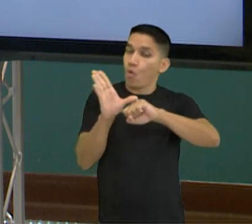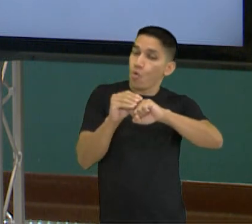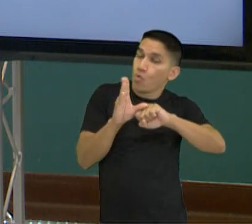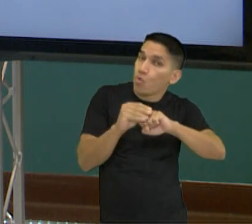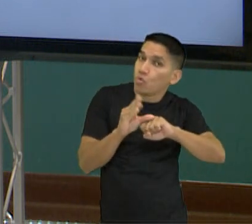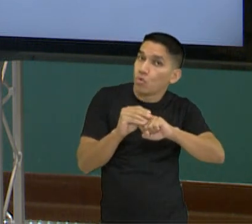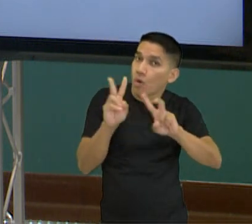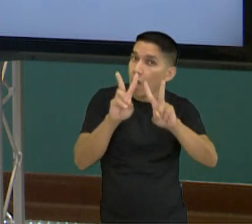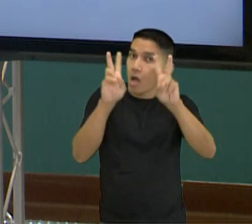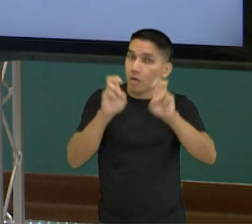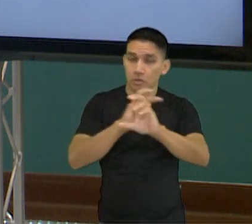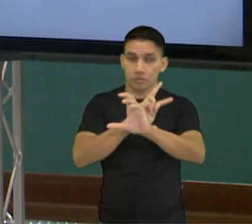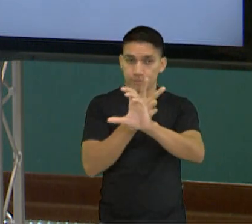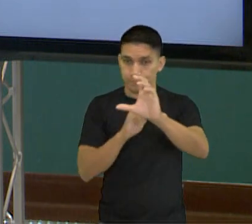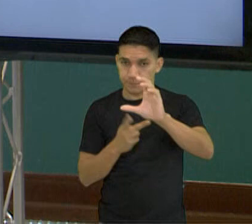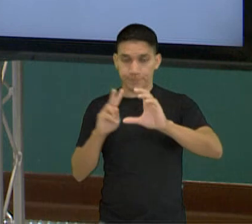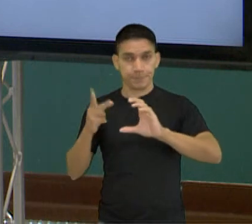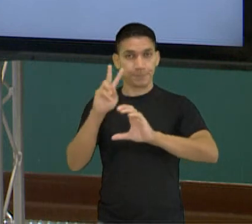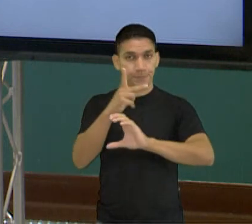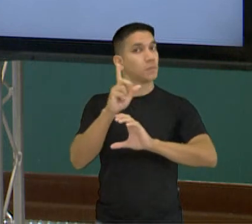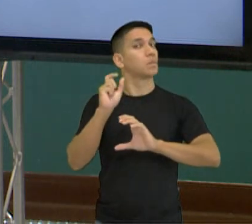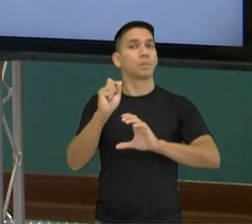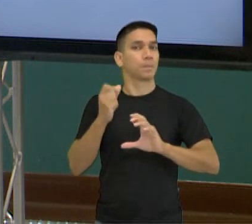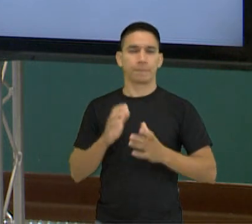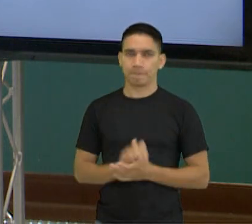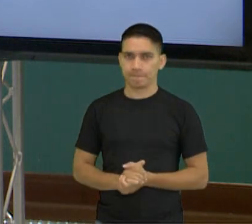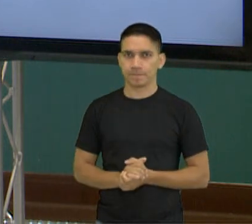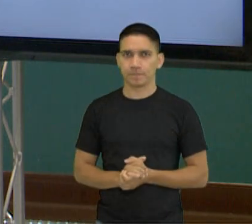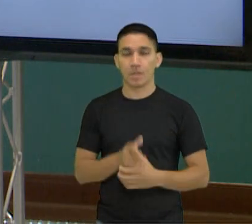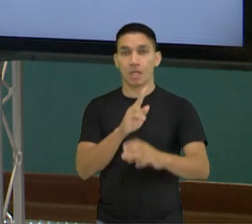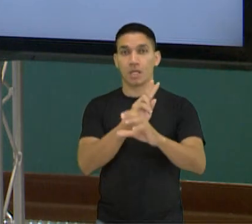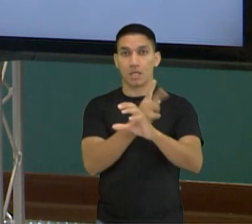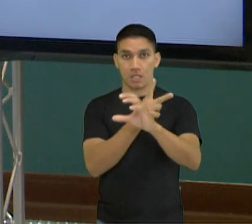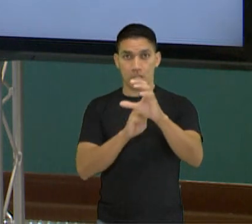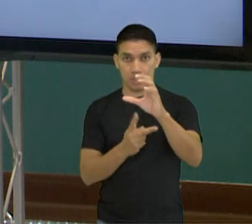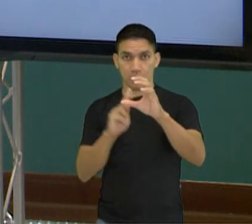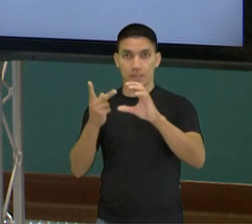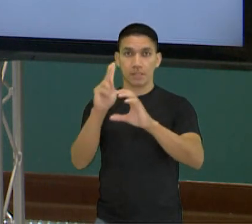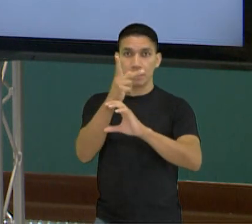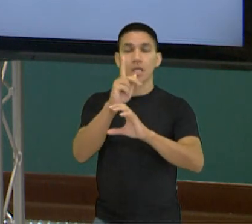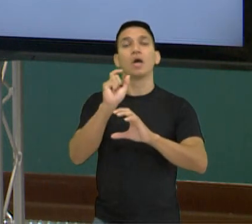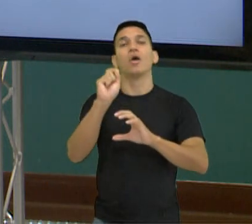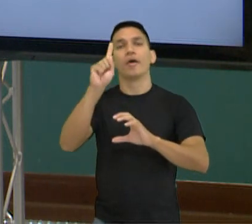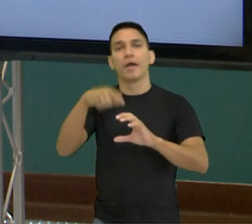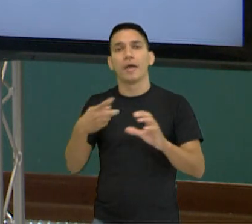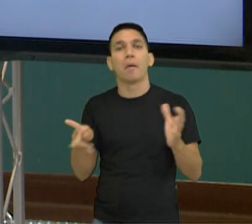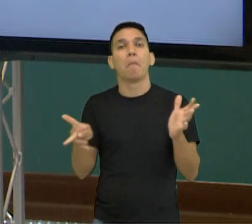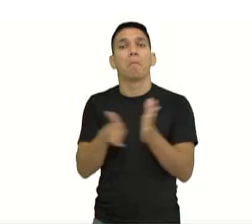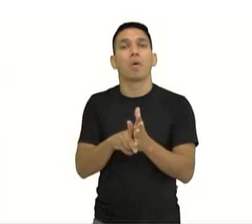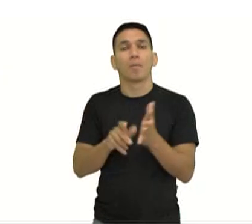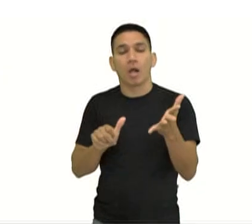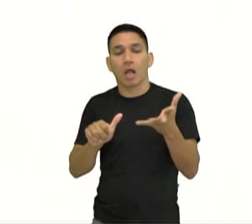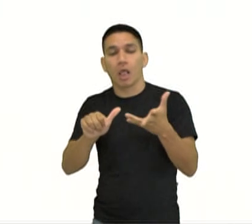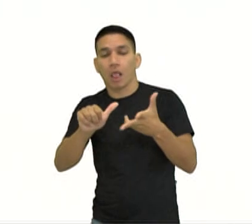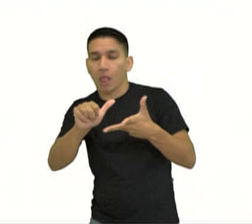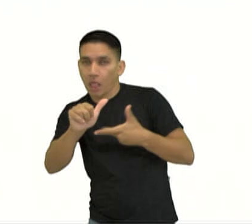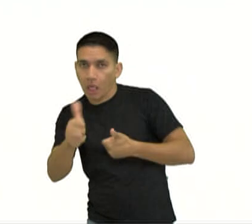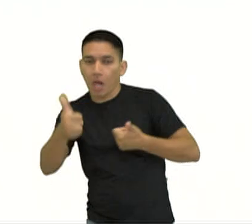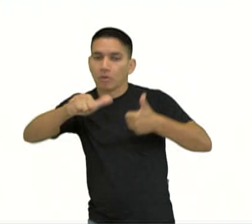sobre os hidrocarbonetos. Os hidrocarbonetos são compostos